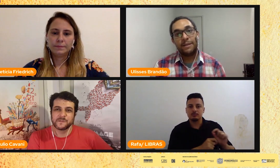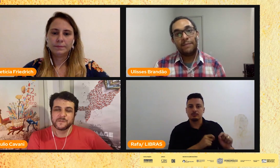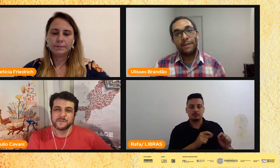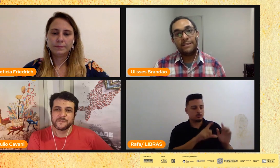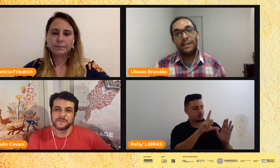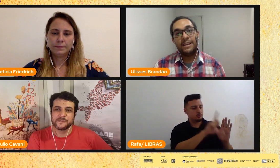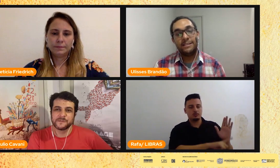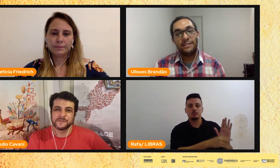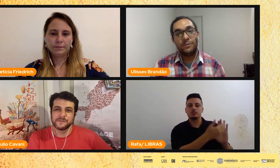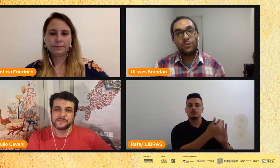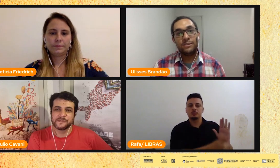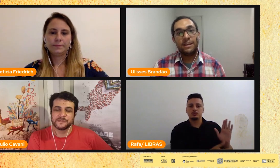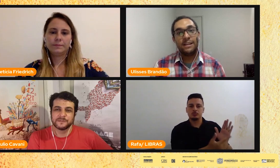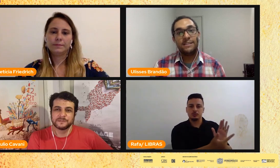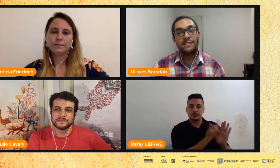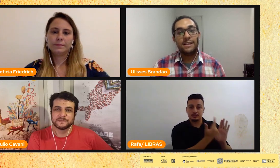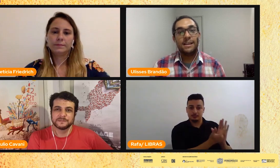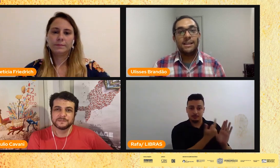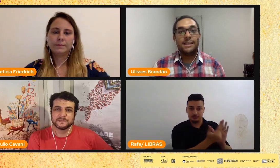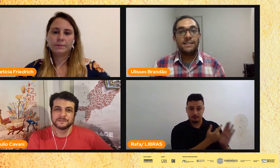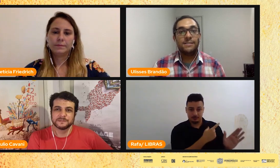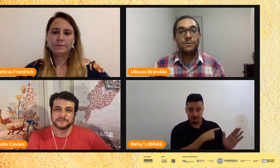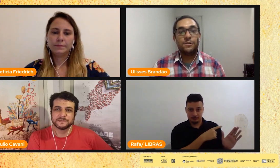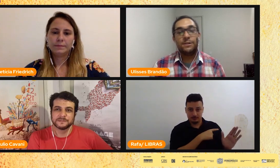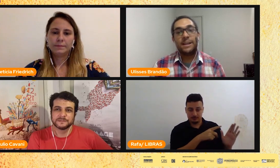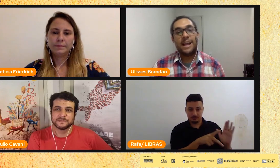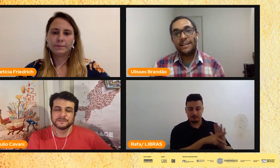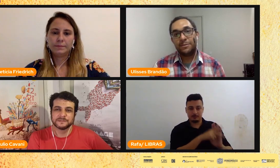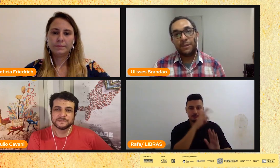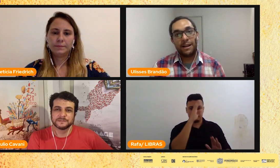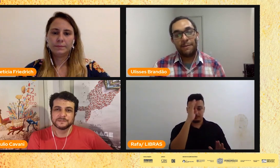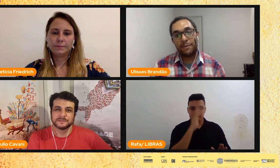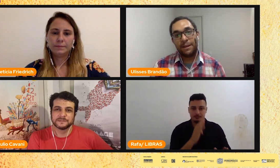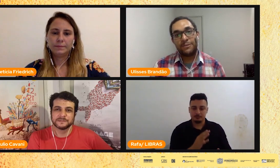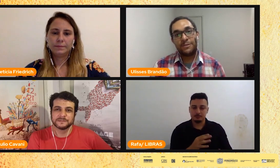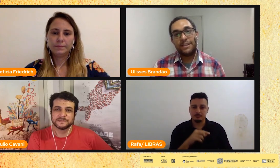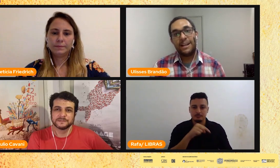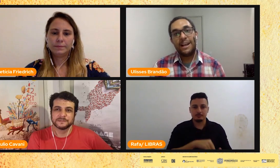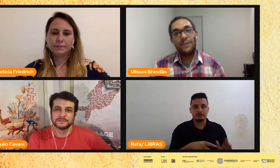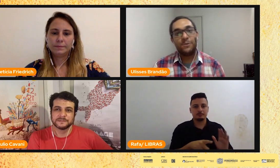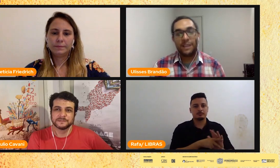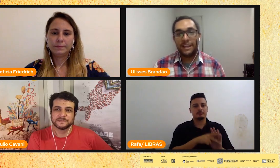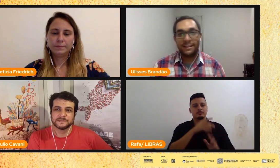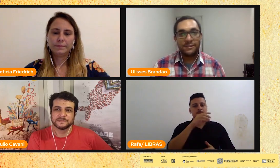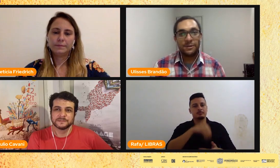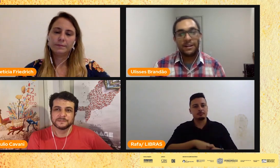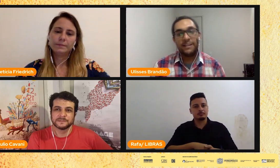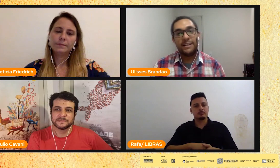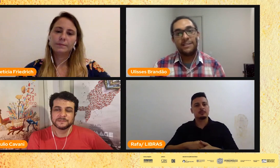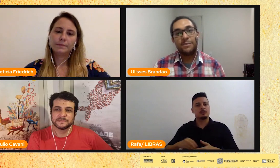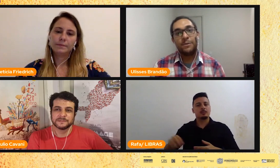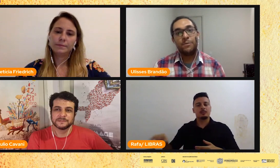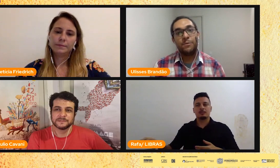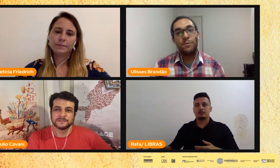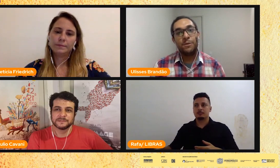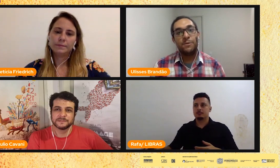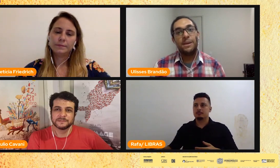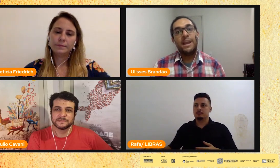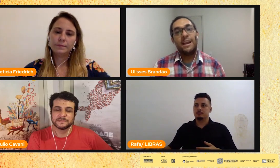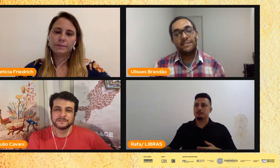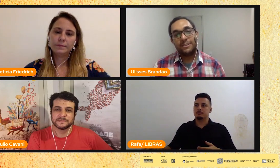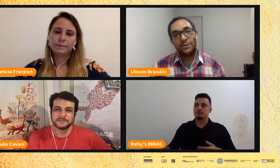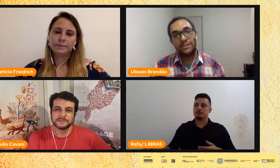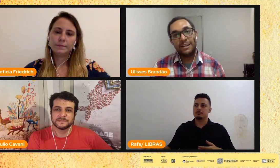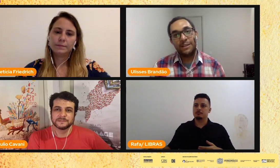lendas brasileiras. Então todas as lendas que são criadas pela sociedade ou que ainda são acreditadas pelo